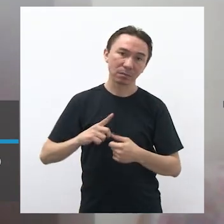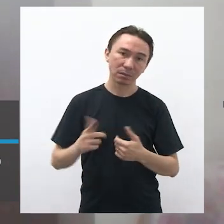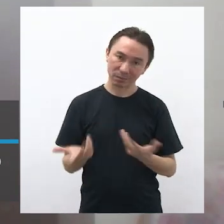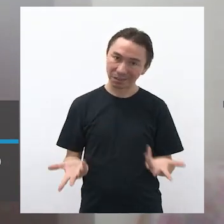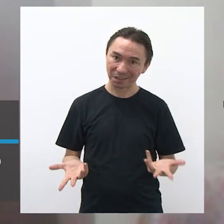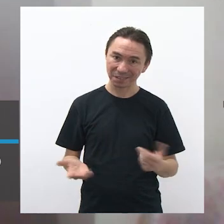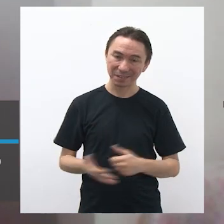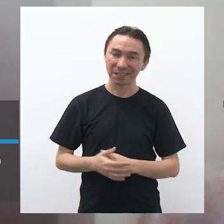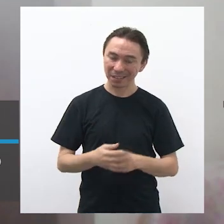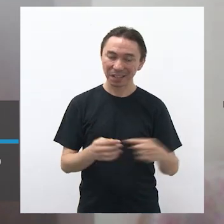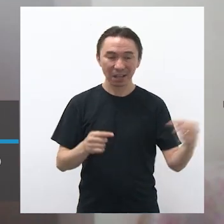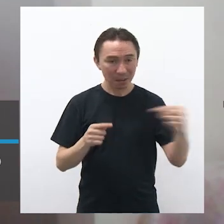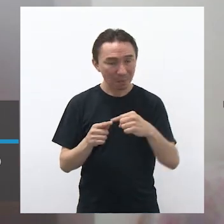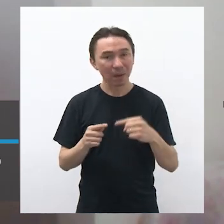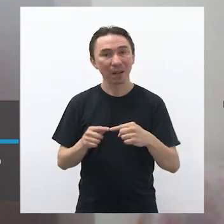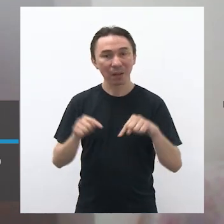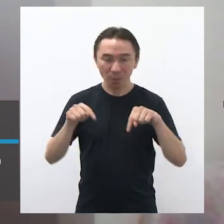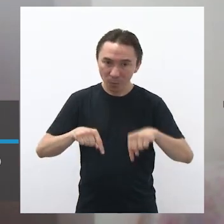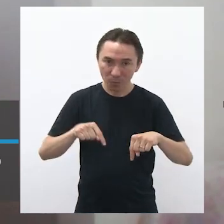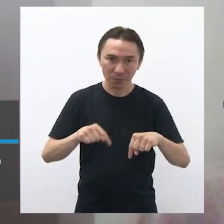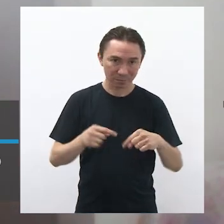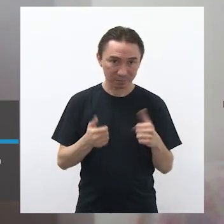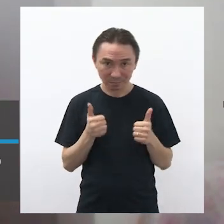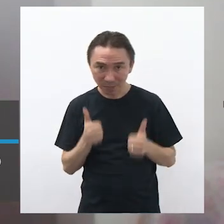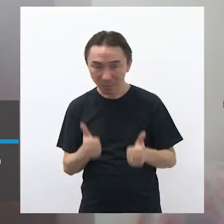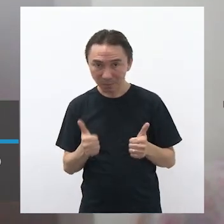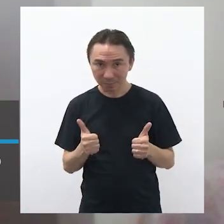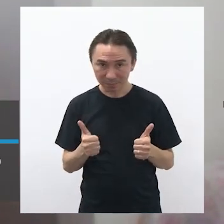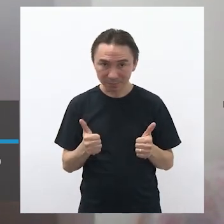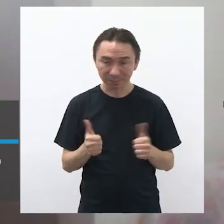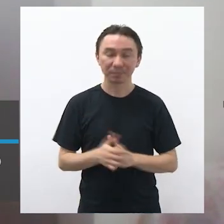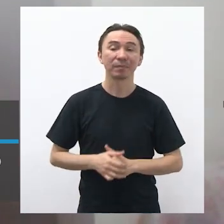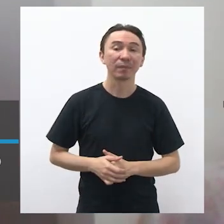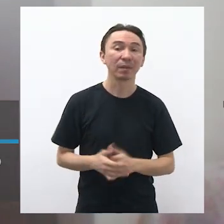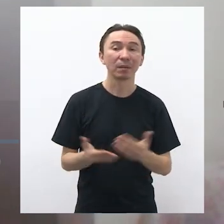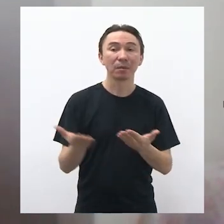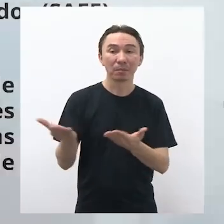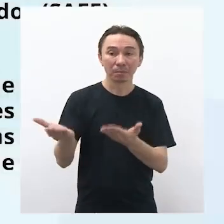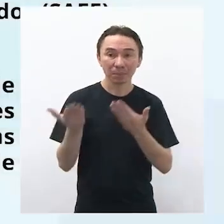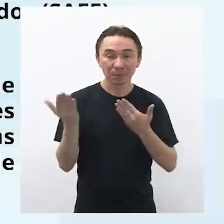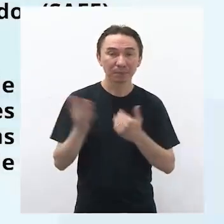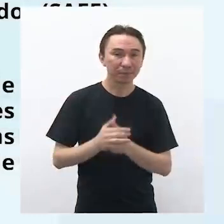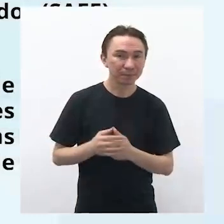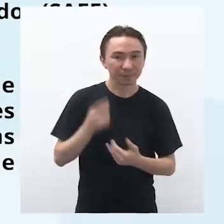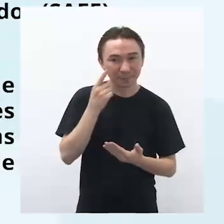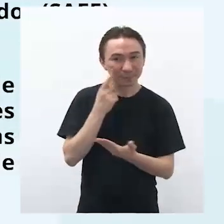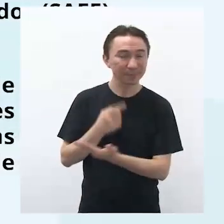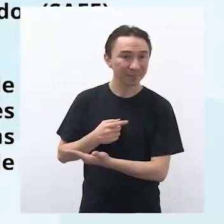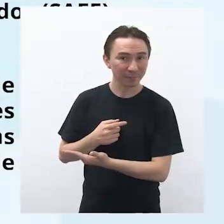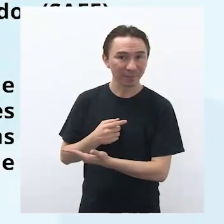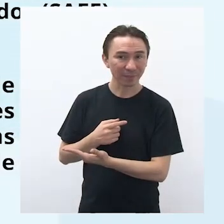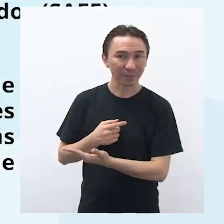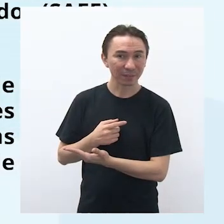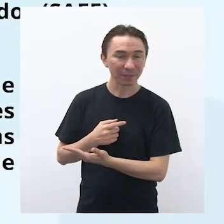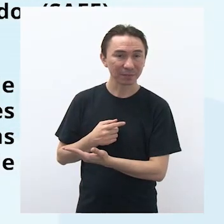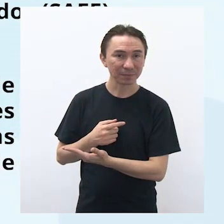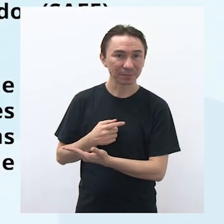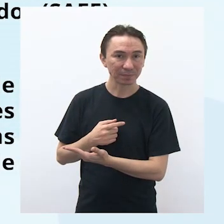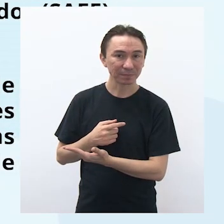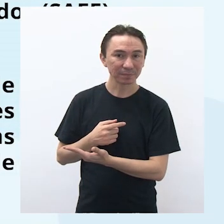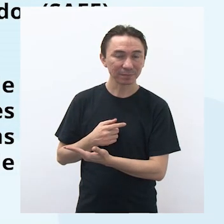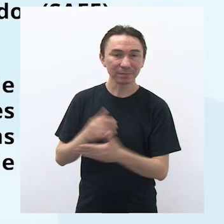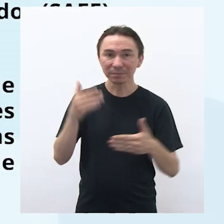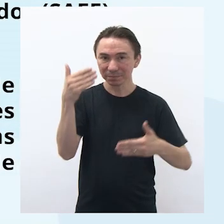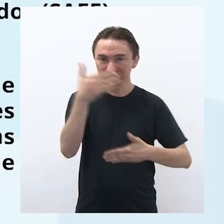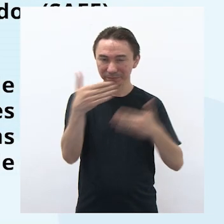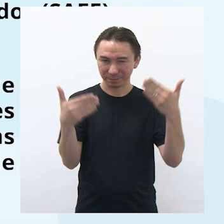relacionadas aí a esse nosso encontro de hoje. E aí eu vou pedir para o Giovanni colocar para a gente, então, o nosso slide que traz isso,